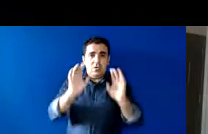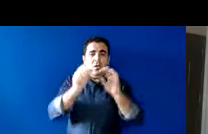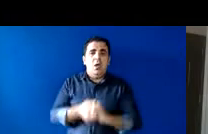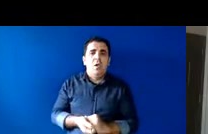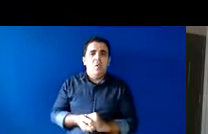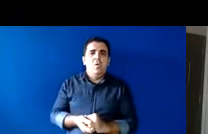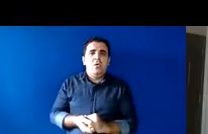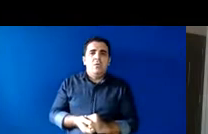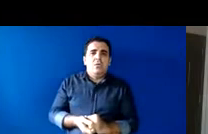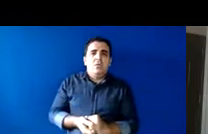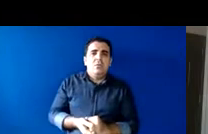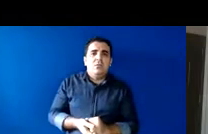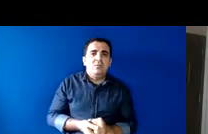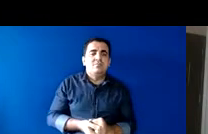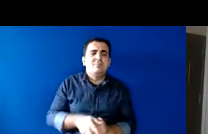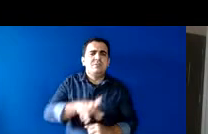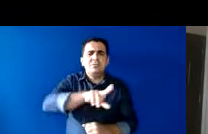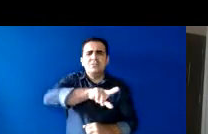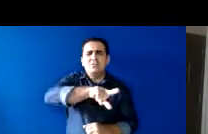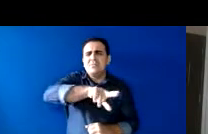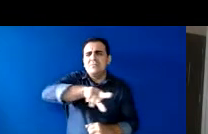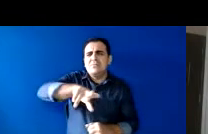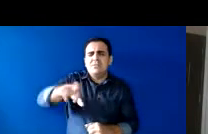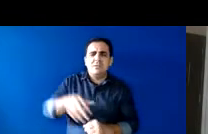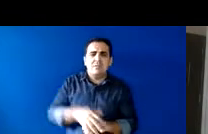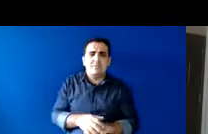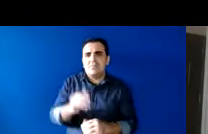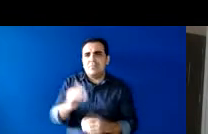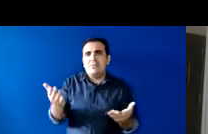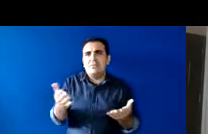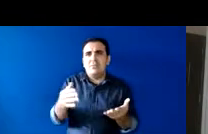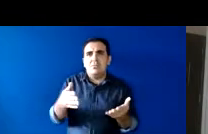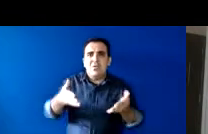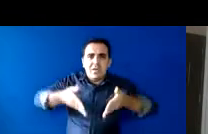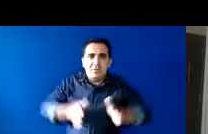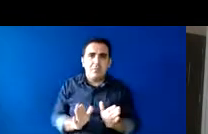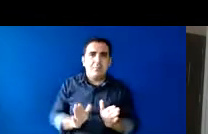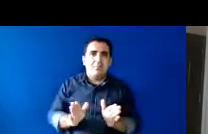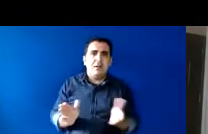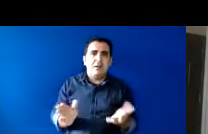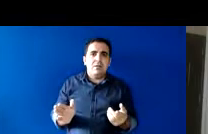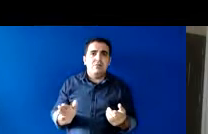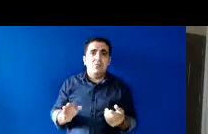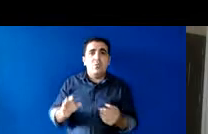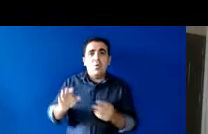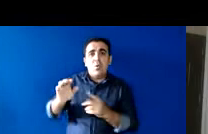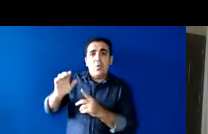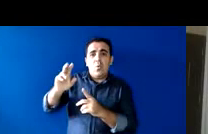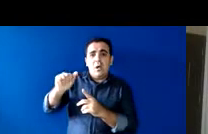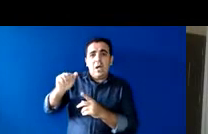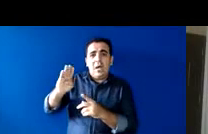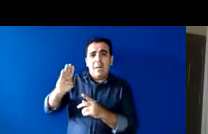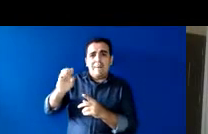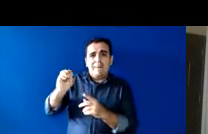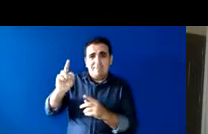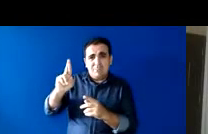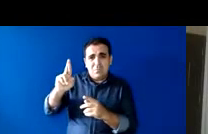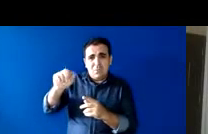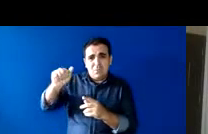que são vários aspectos: o parto e o nascimento, né, o abortamento, o planejamento